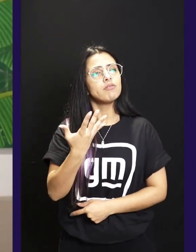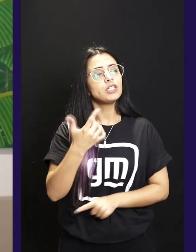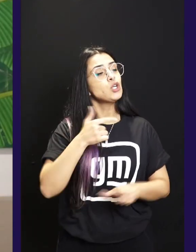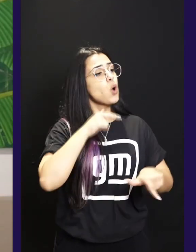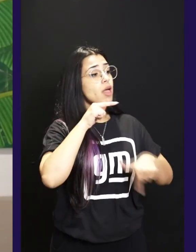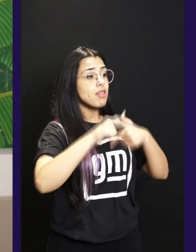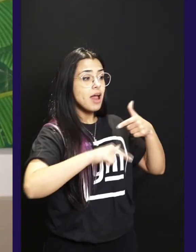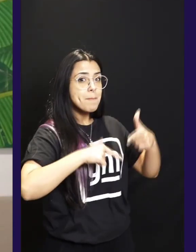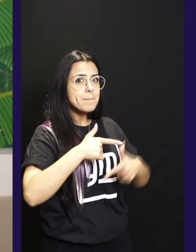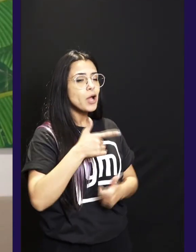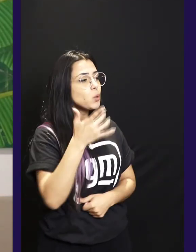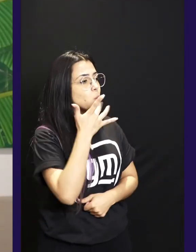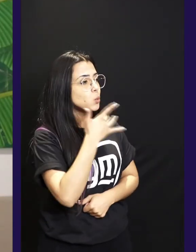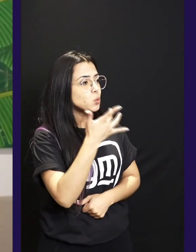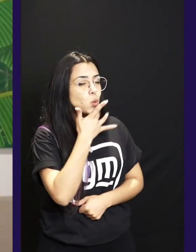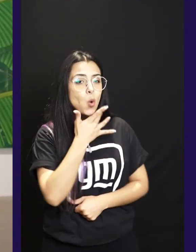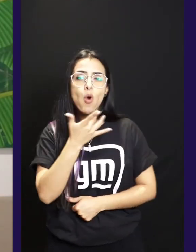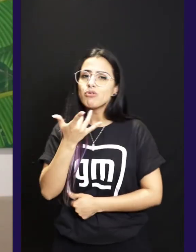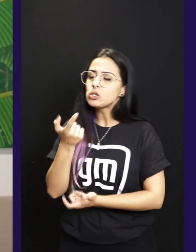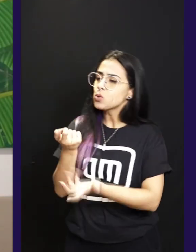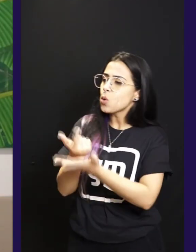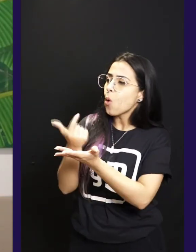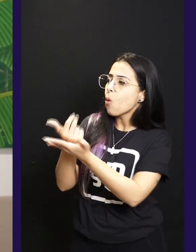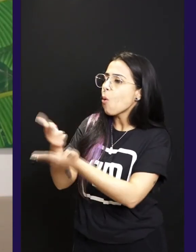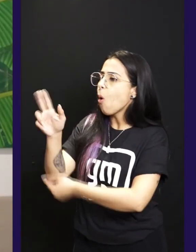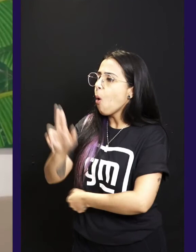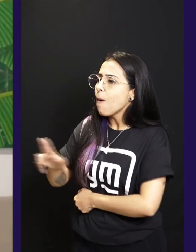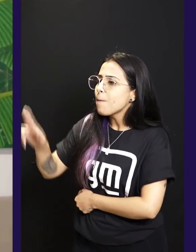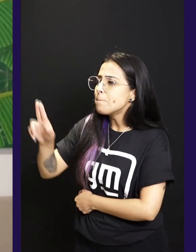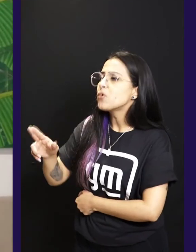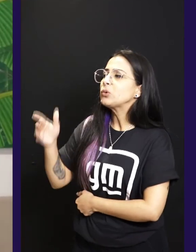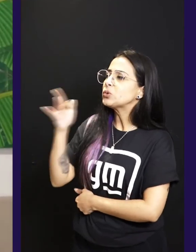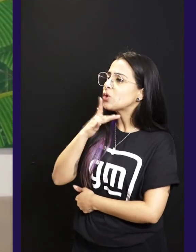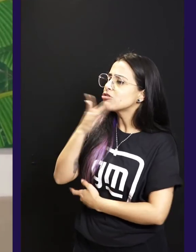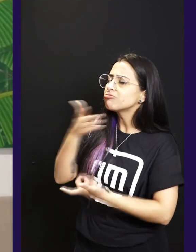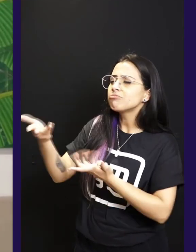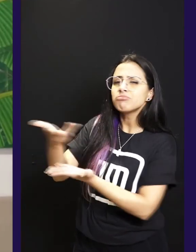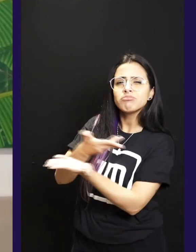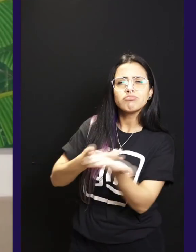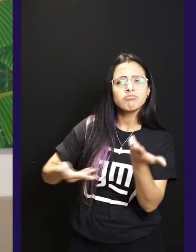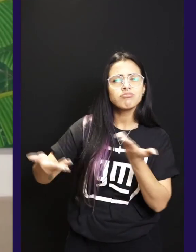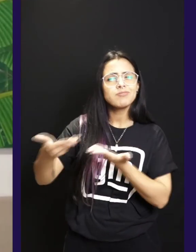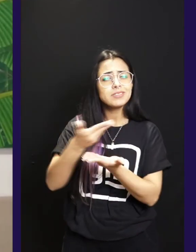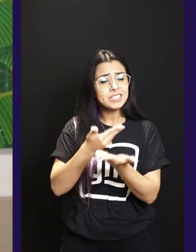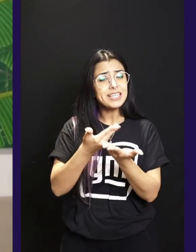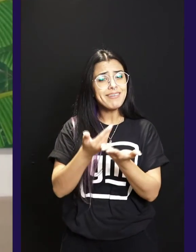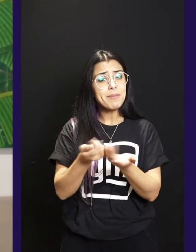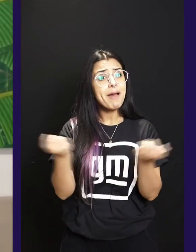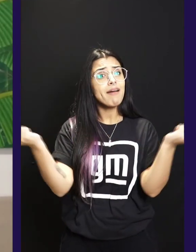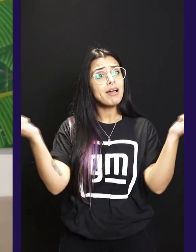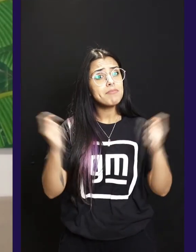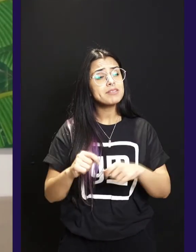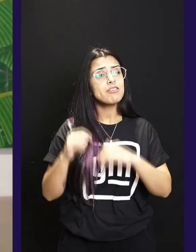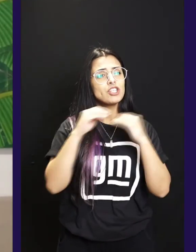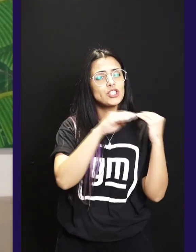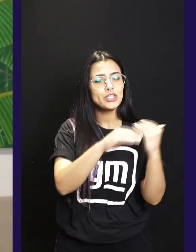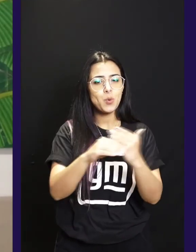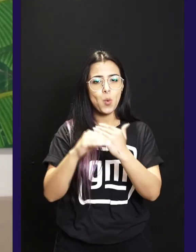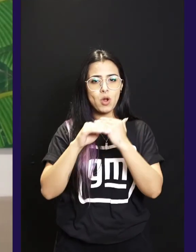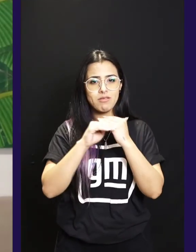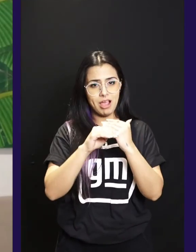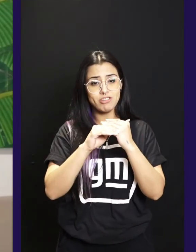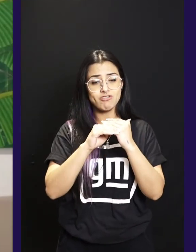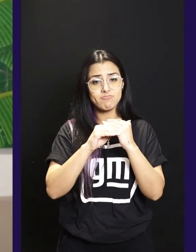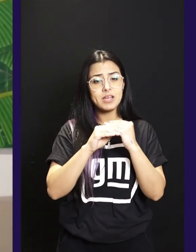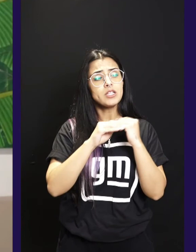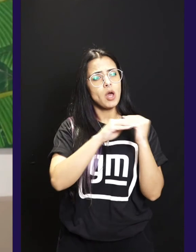trabalho, né? Para que todo mundo tenha igualdade de oportunidades. E eu entendo igualdade não só pensando em tratar